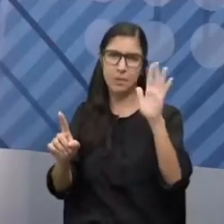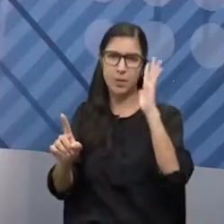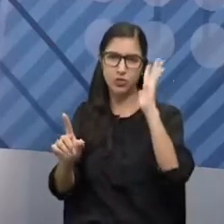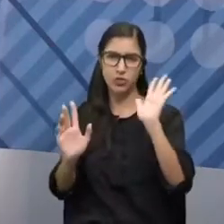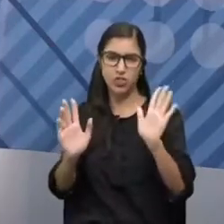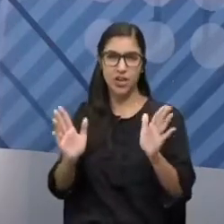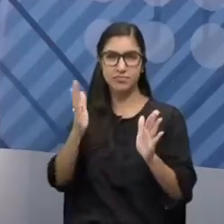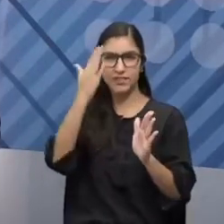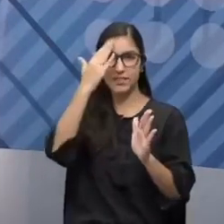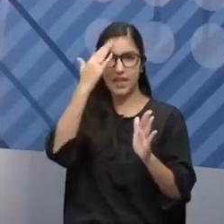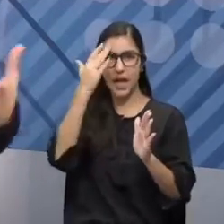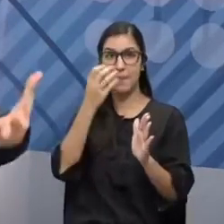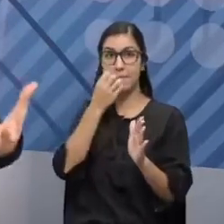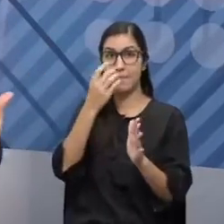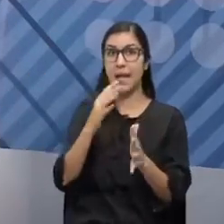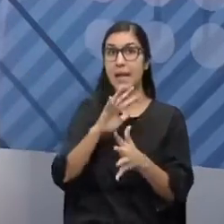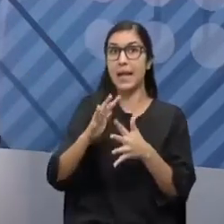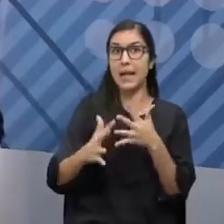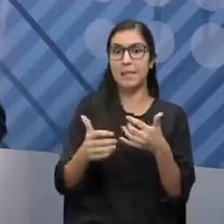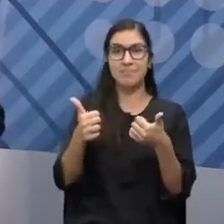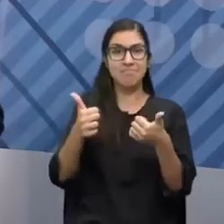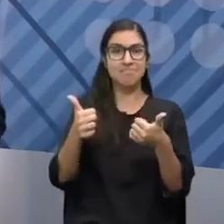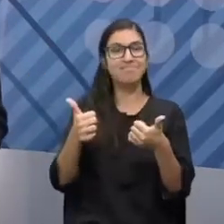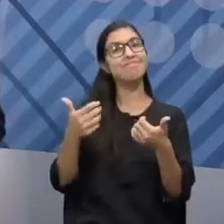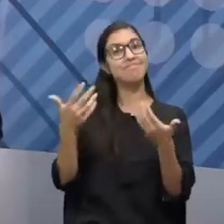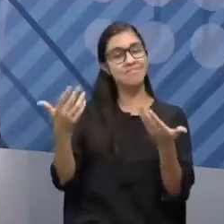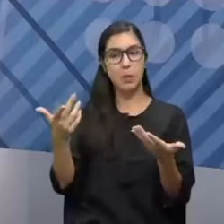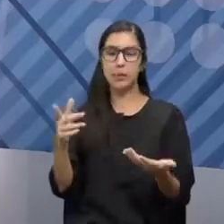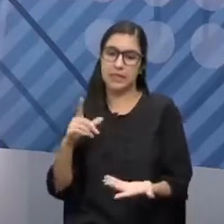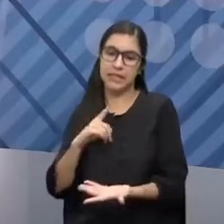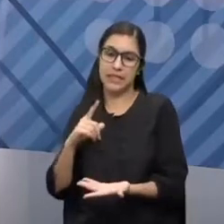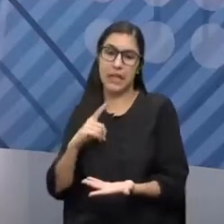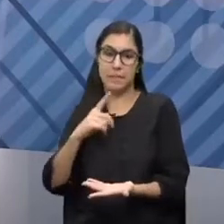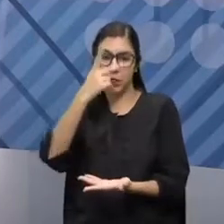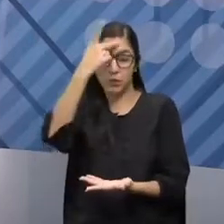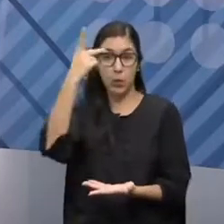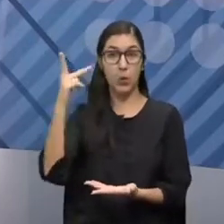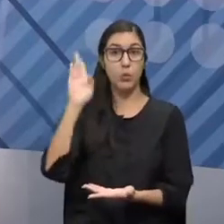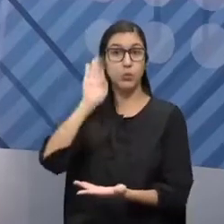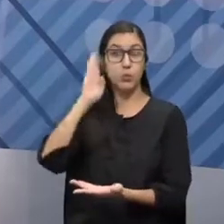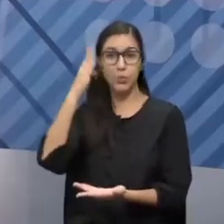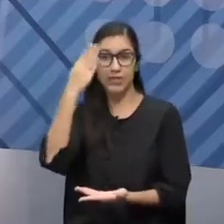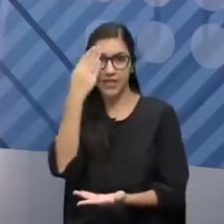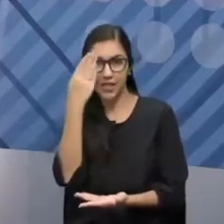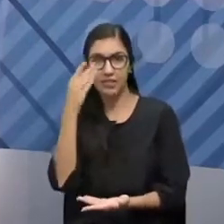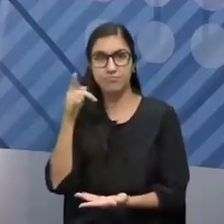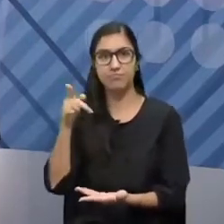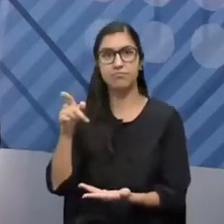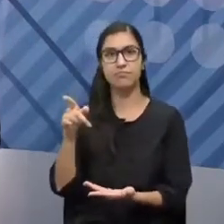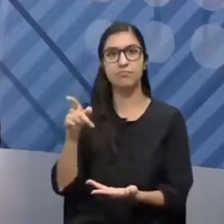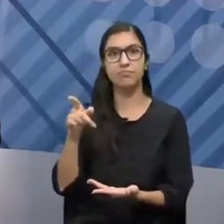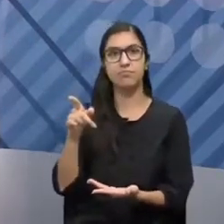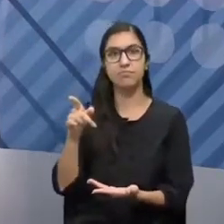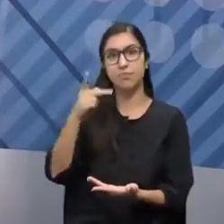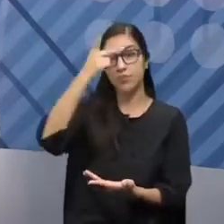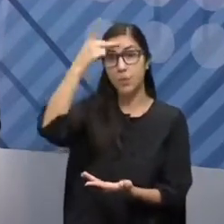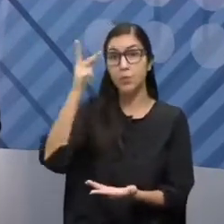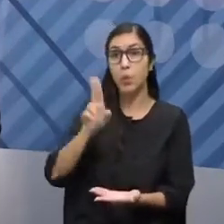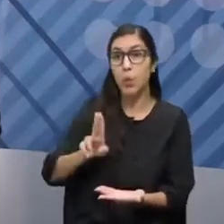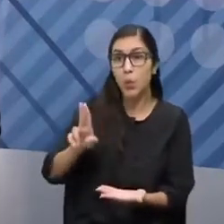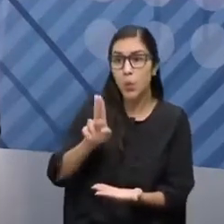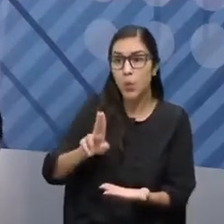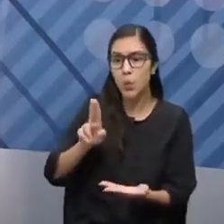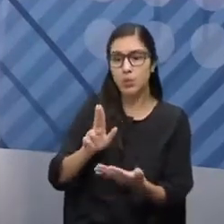vocês saibam bem Libras, então, se eu tiver uma pessoa com surdo-cegueira que vai ser uma pessoa que